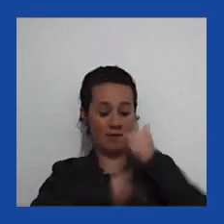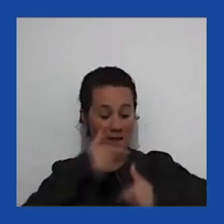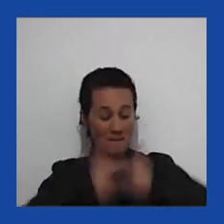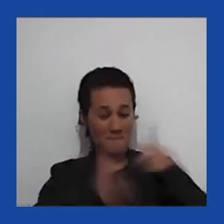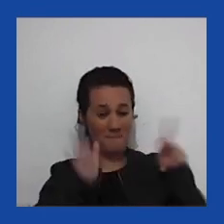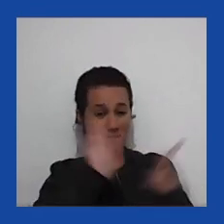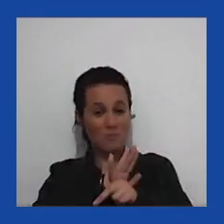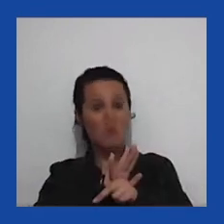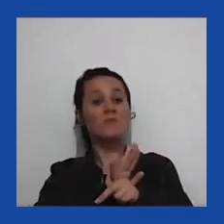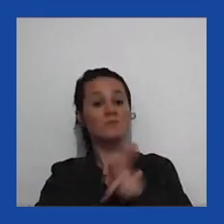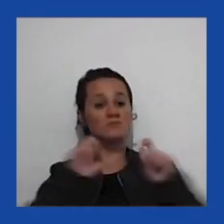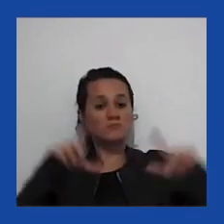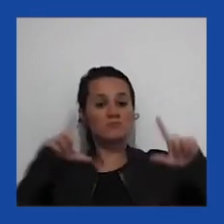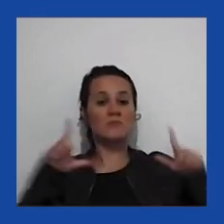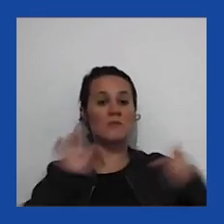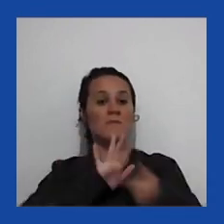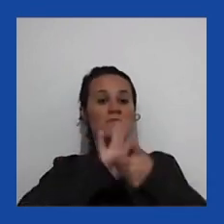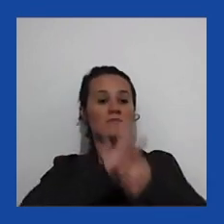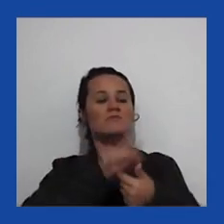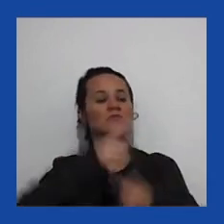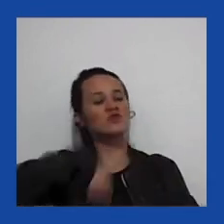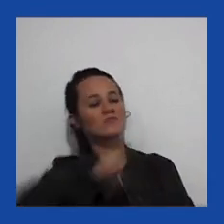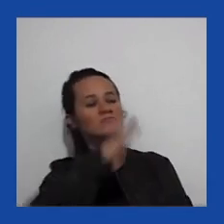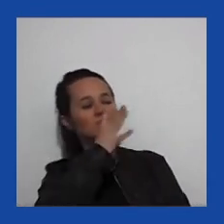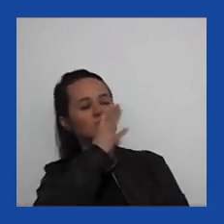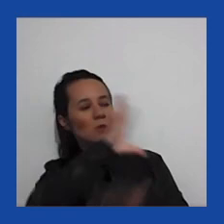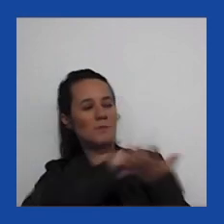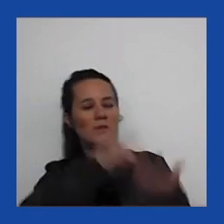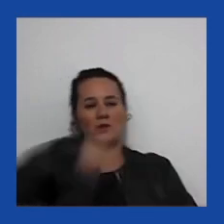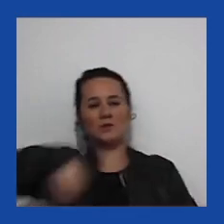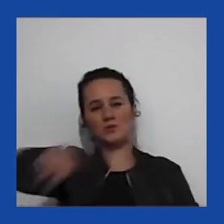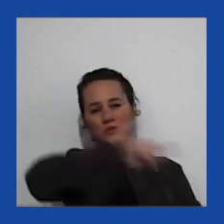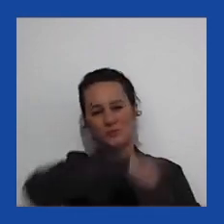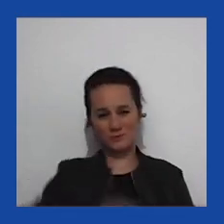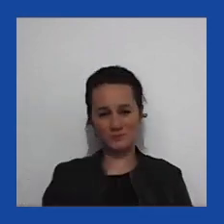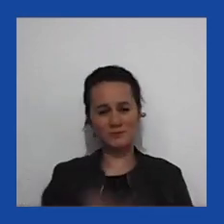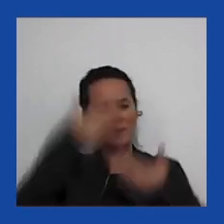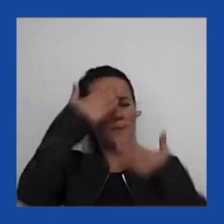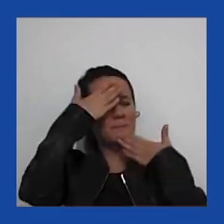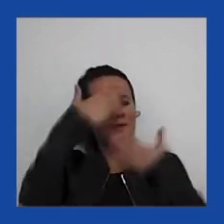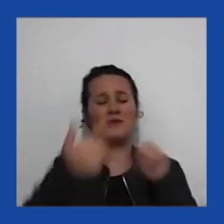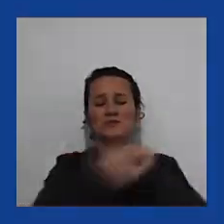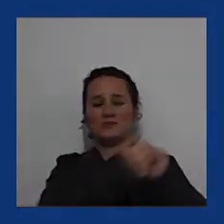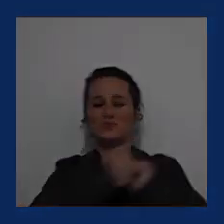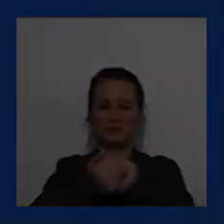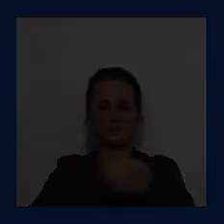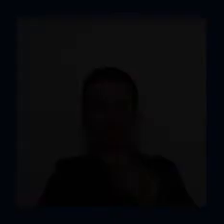seja inspiradora para todos nós. Muito obrigado por estar conosco e vamos juntos nessa jornada.